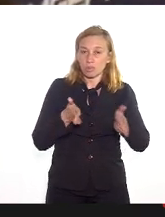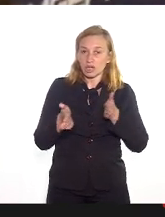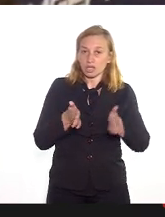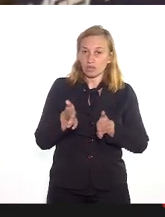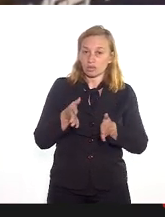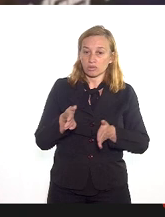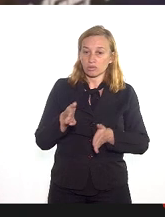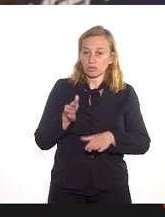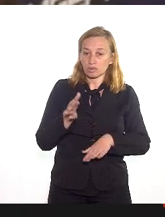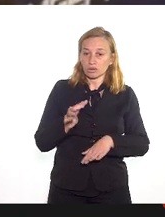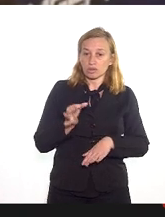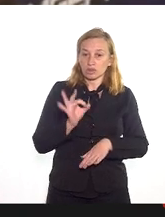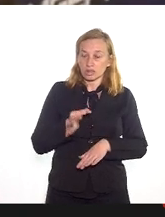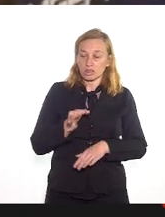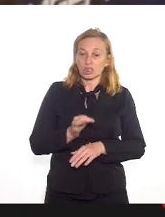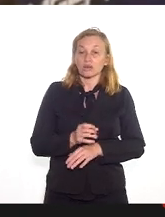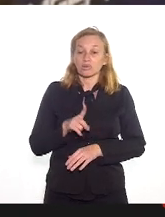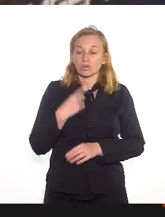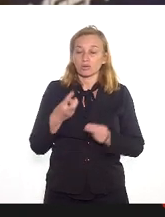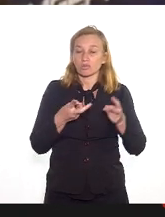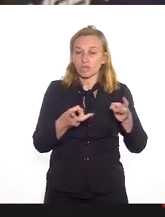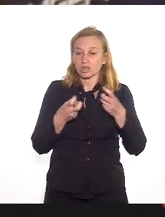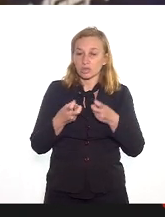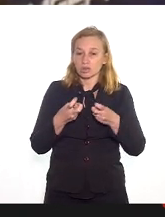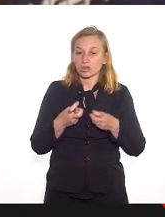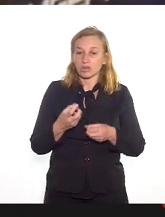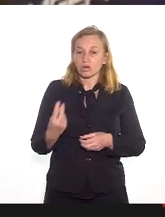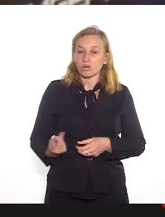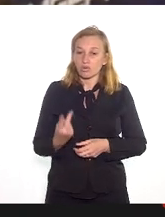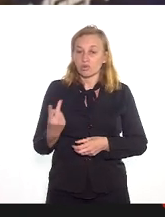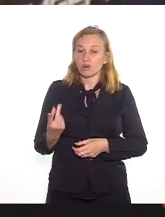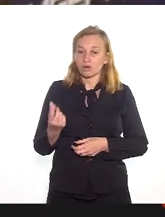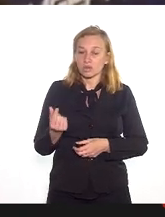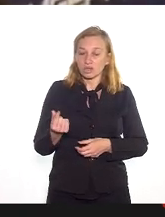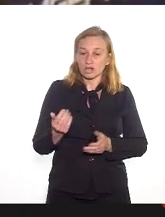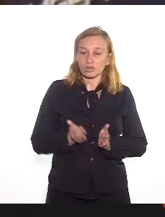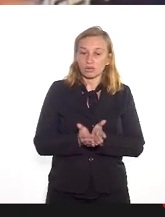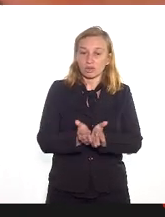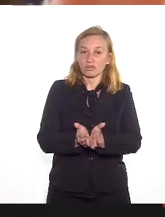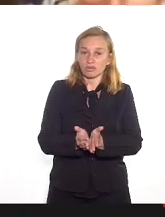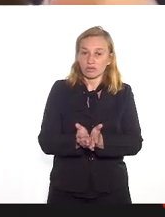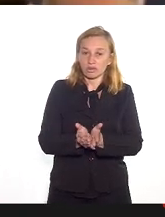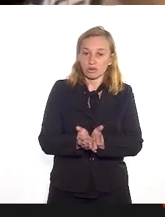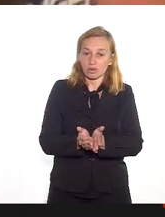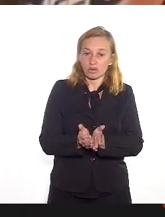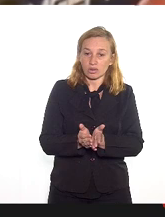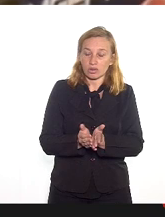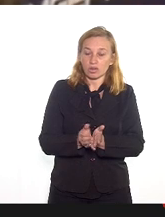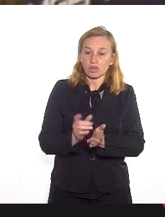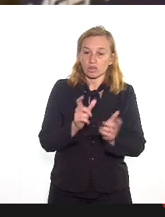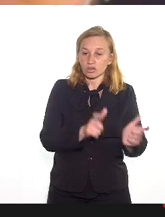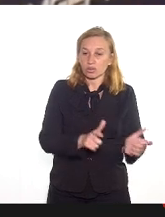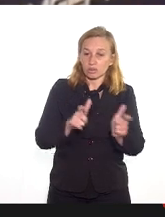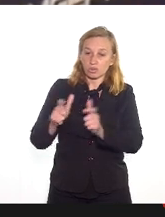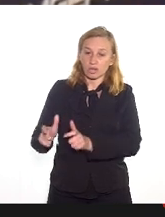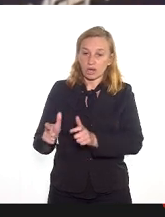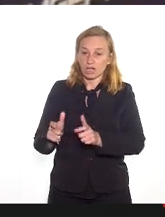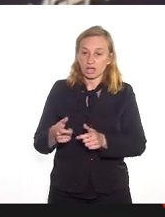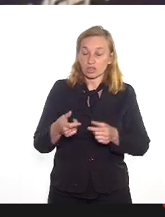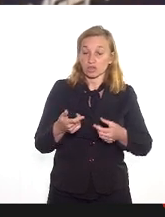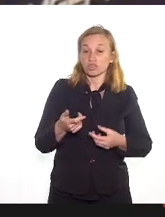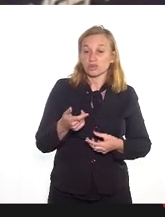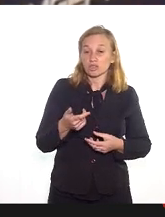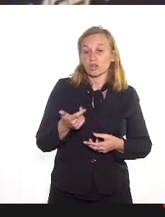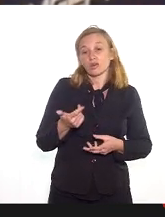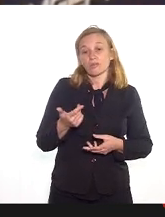nós percebemos que grande parte do valor agregado desses navios vem de sensores e armamento, tecnologias